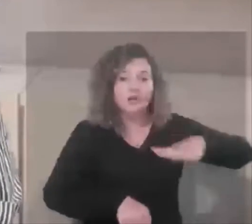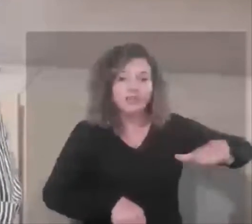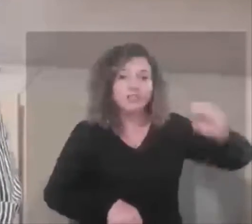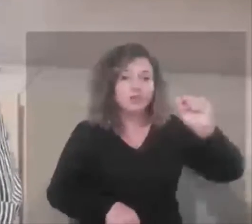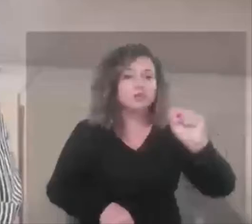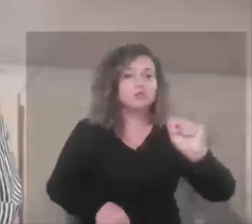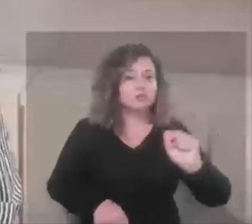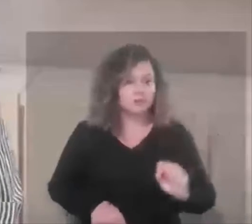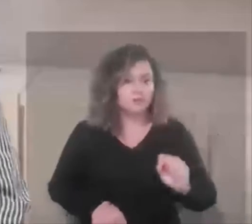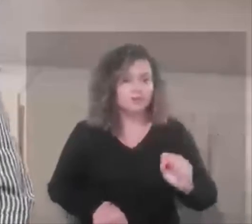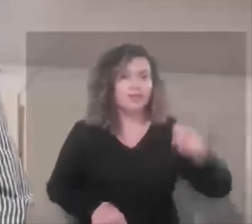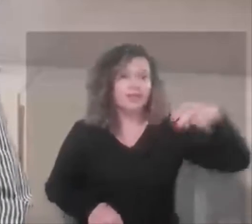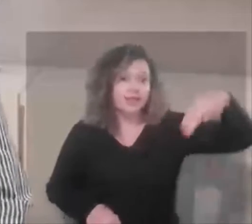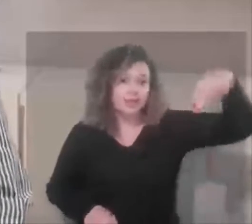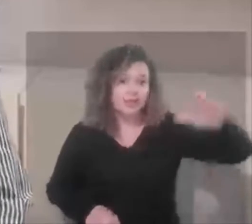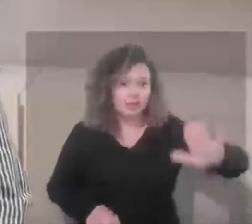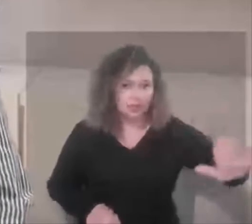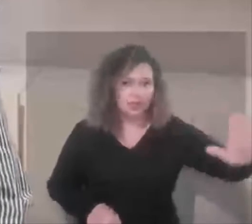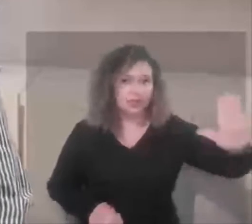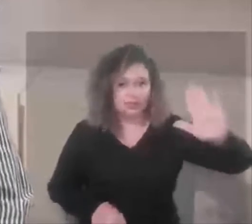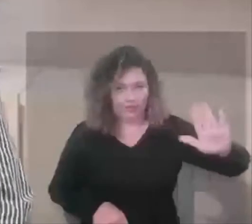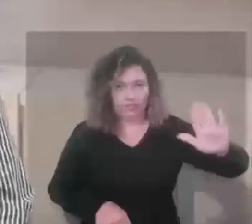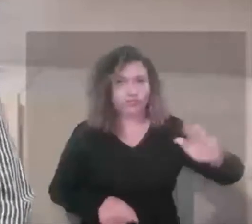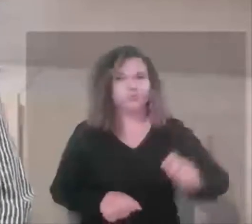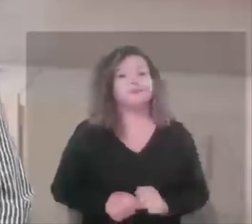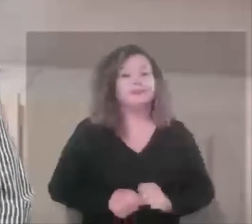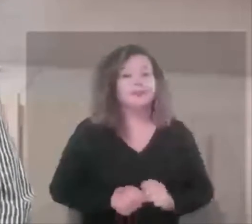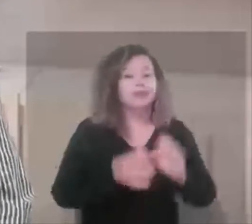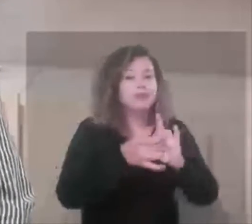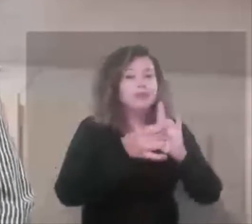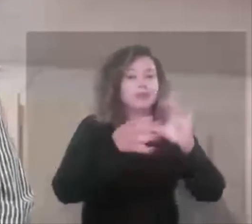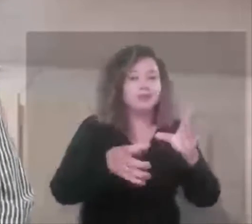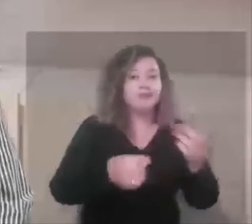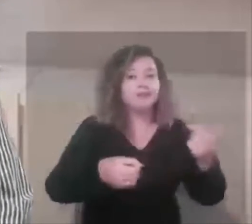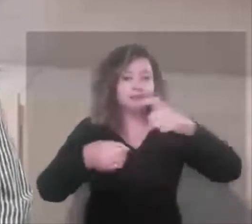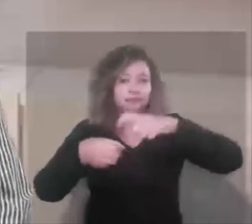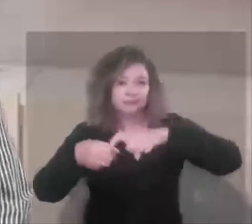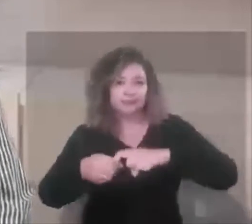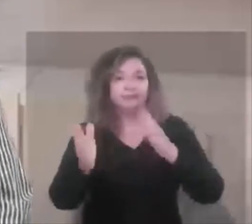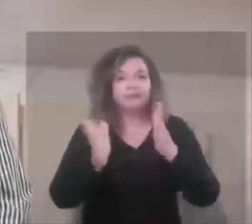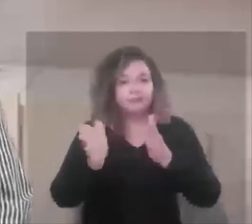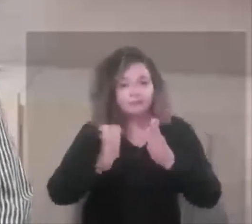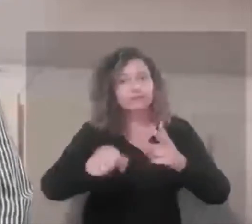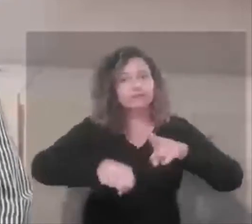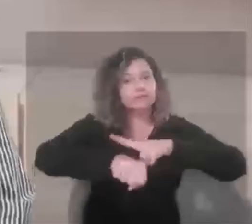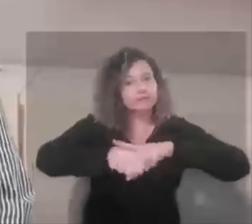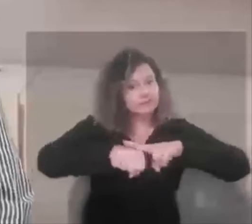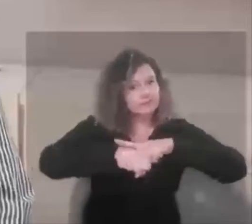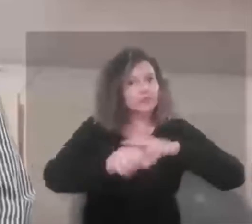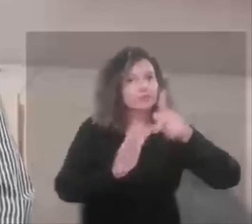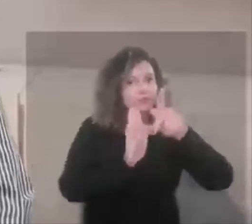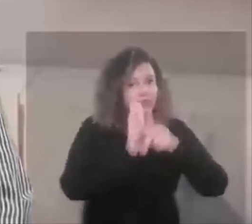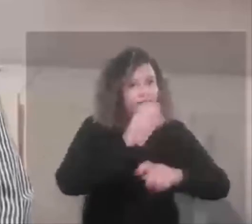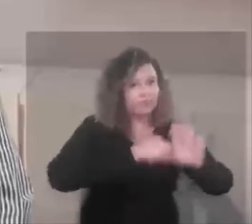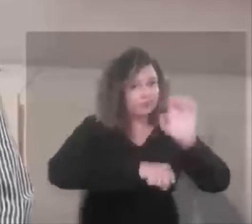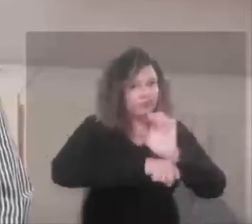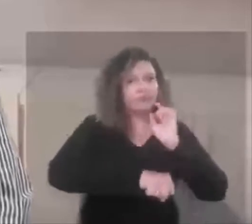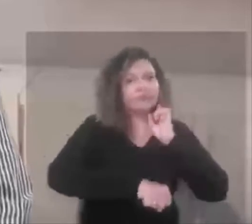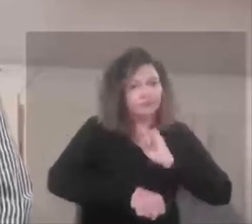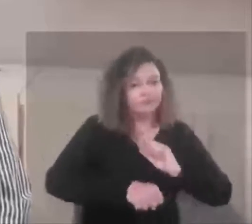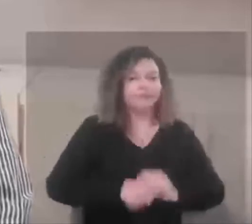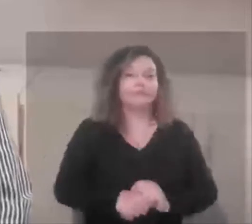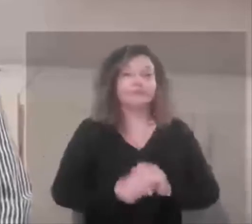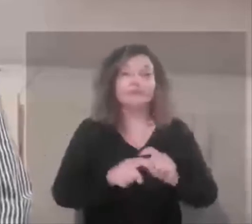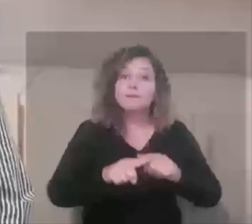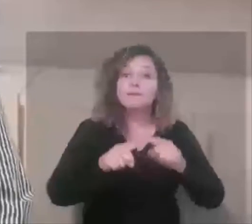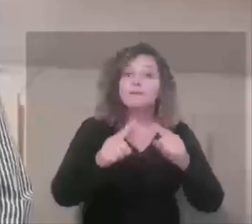as macro-regiões Sul e Noroeste, poderão avançar para a onda verde do programa Minas Consciente. Porém, como cabe a